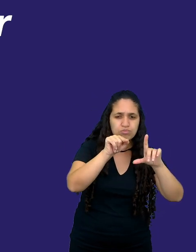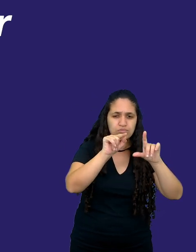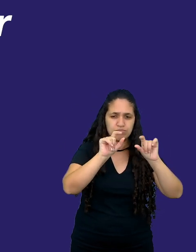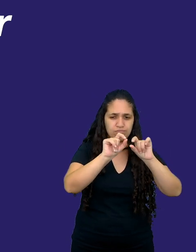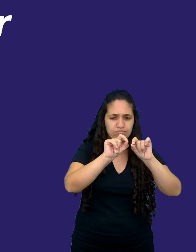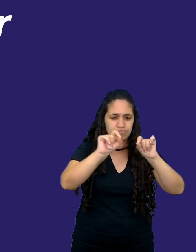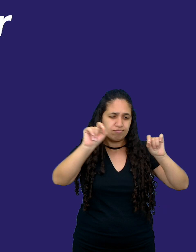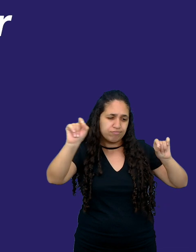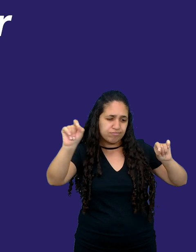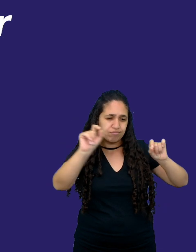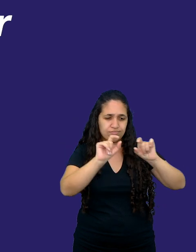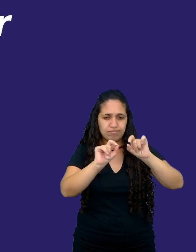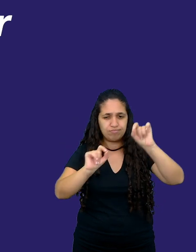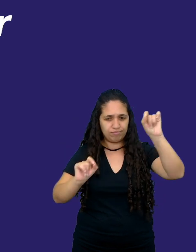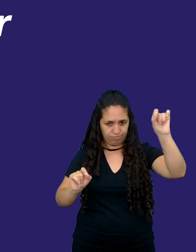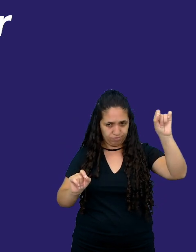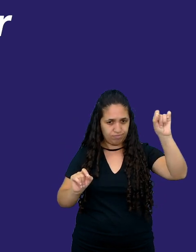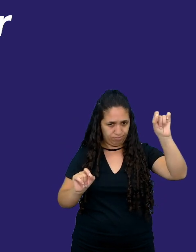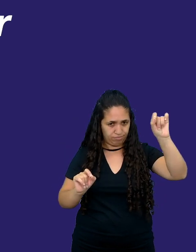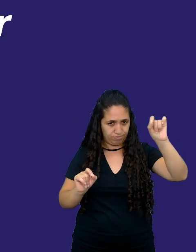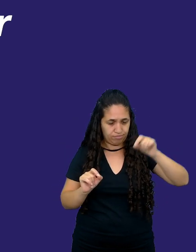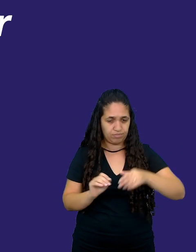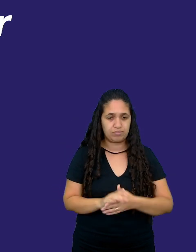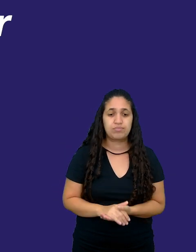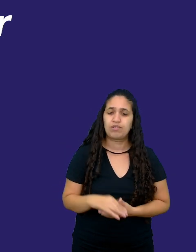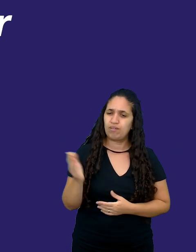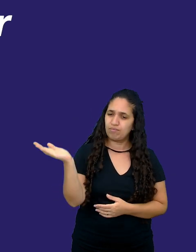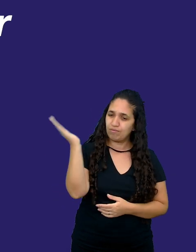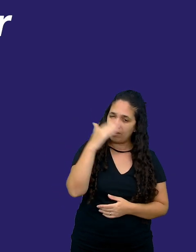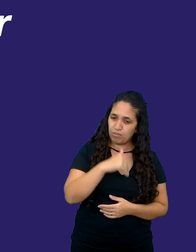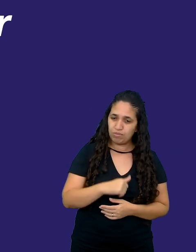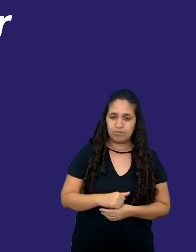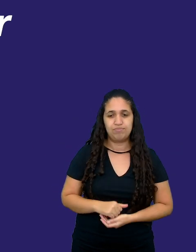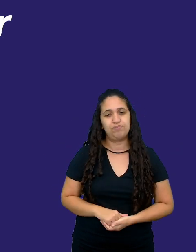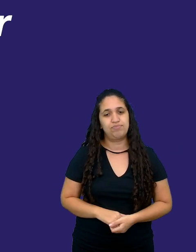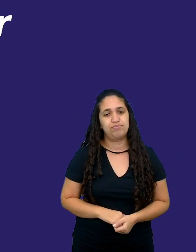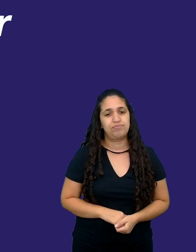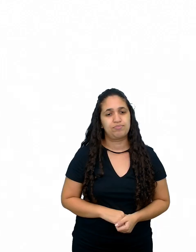saber distância. Então, vamos lá?